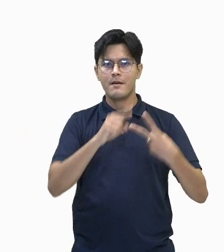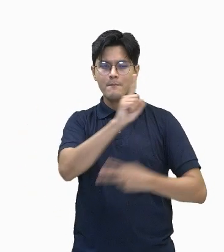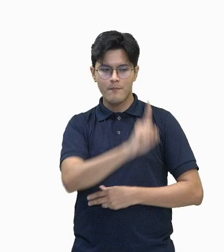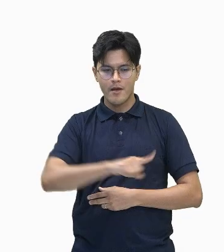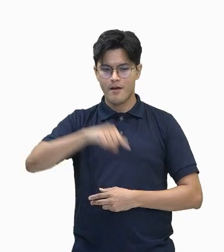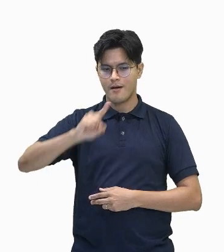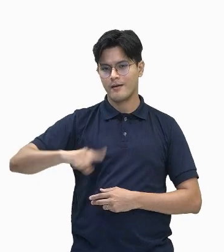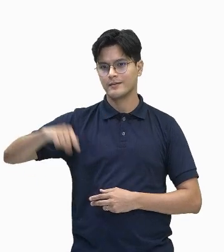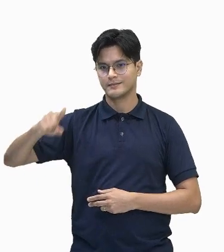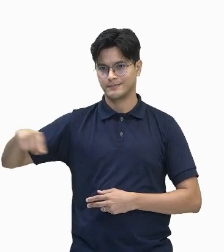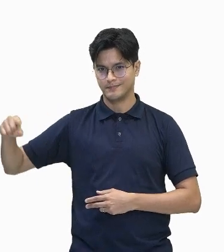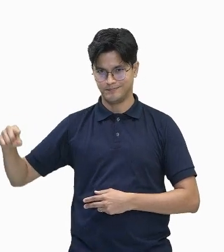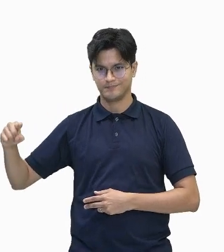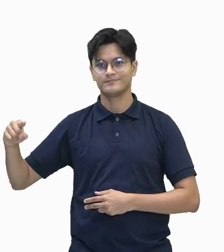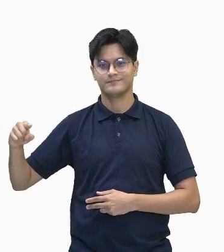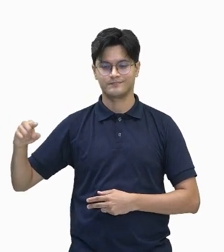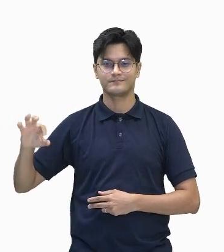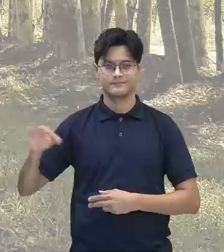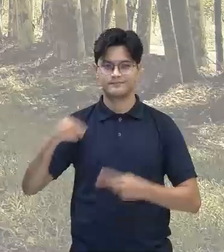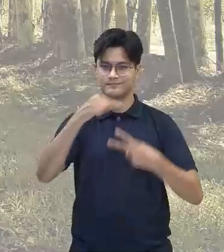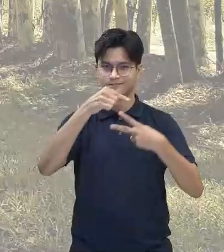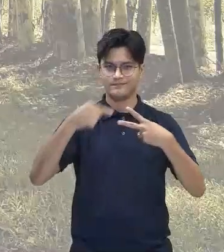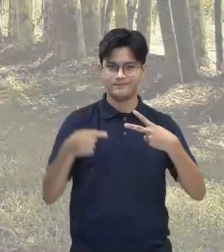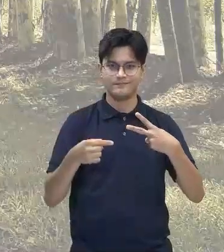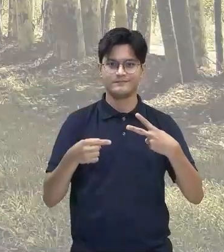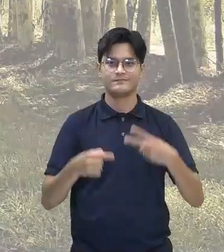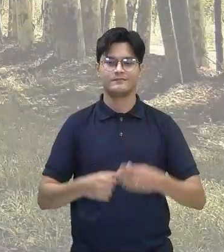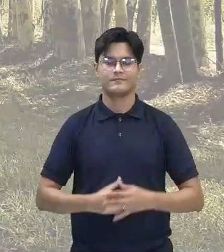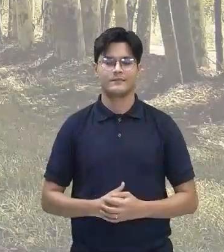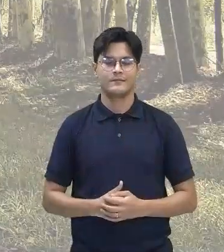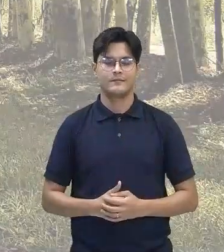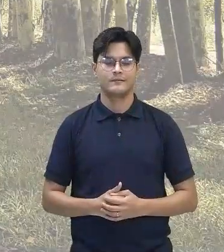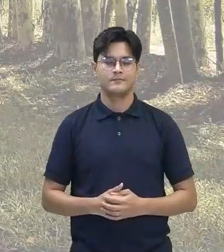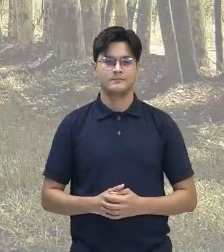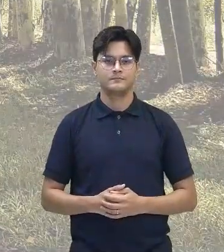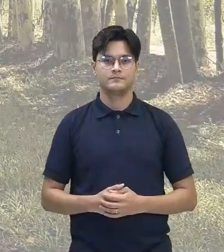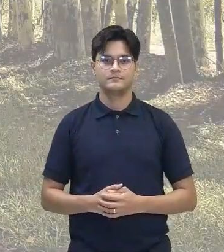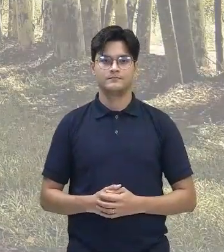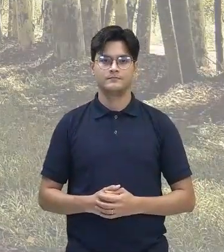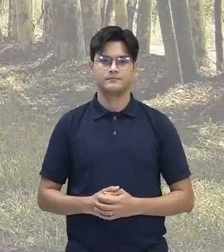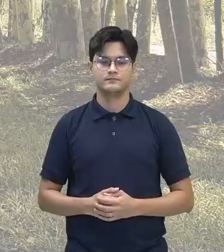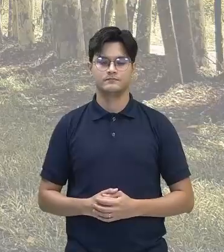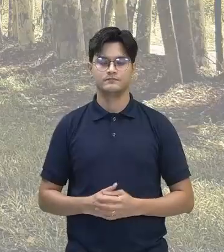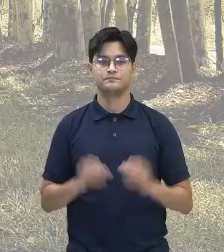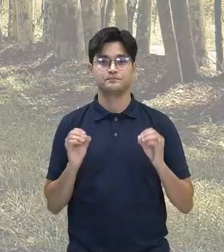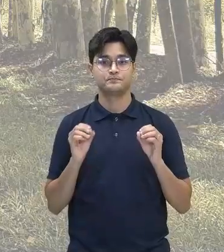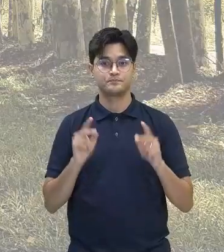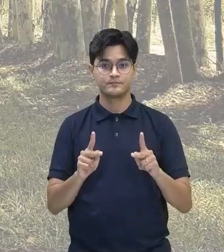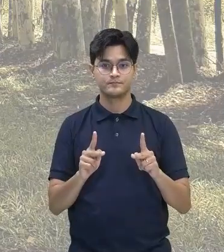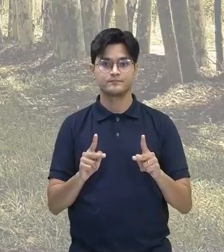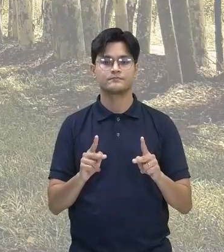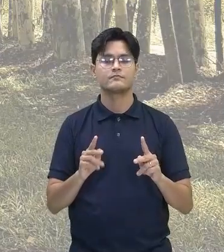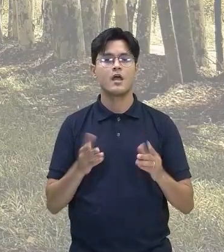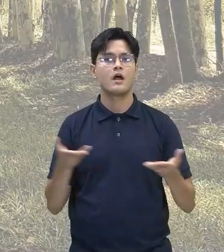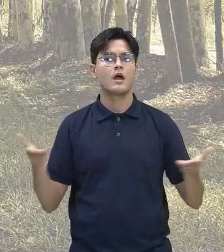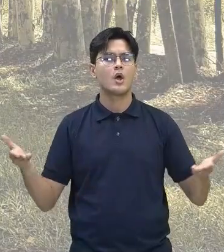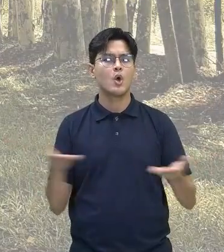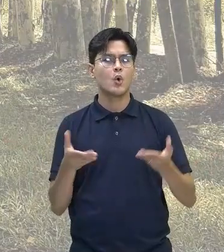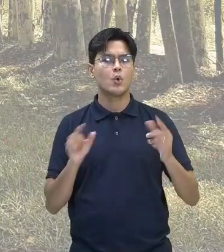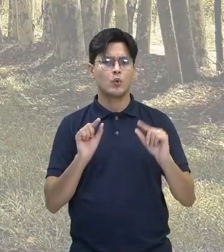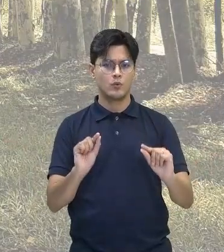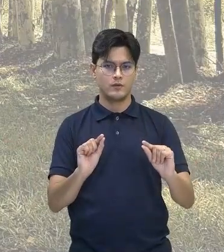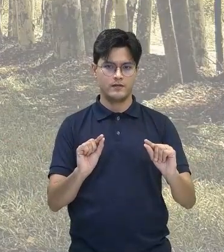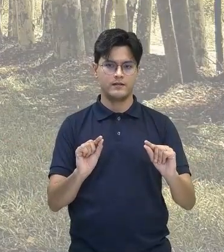comporta como onda, como também se comporta como partícula, tá legal? Agora, nós